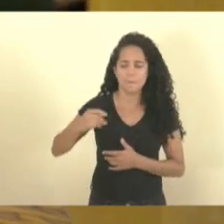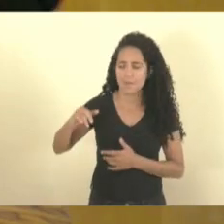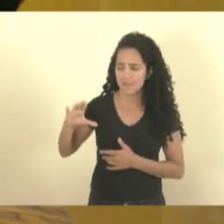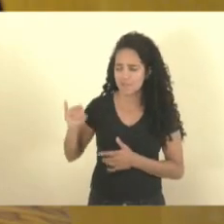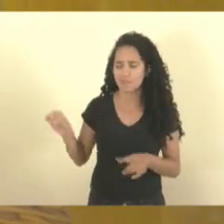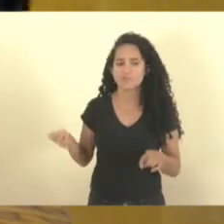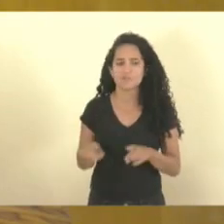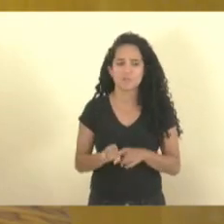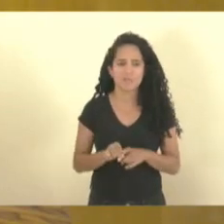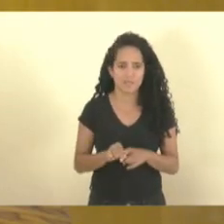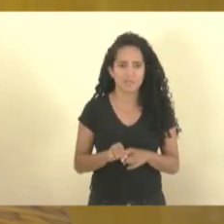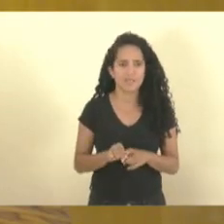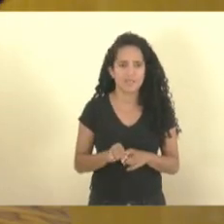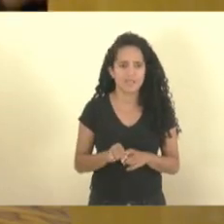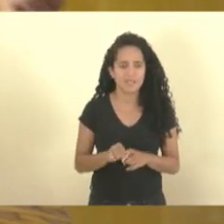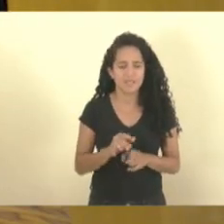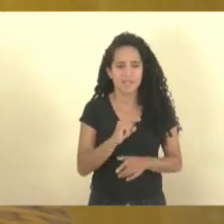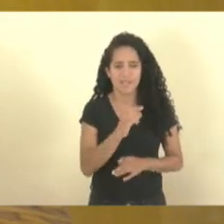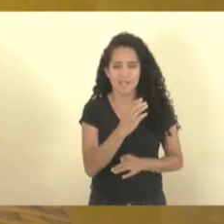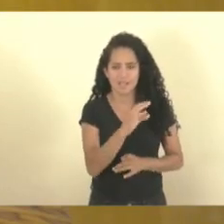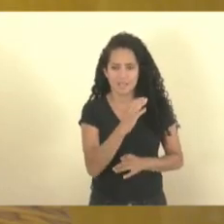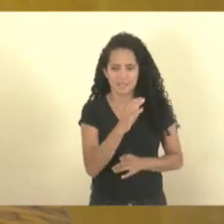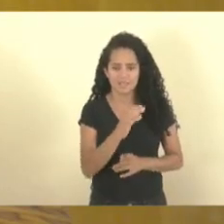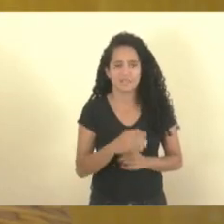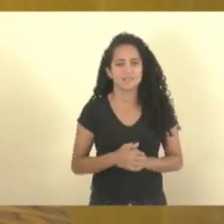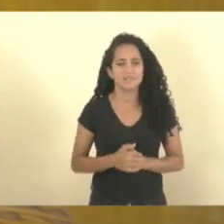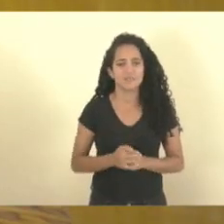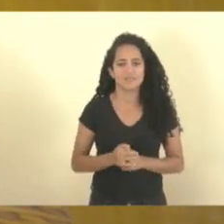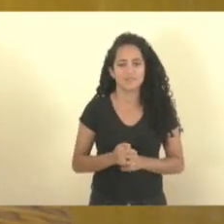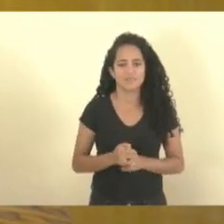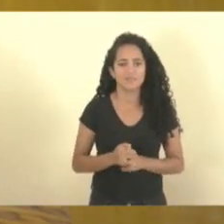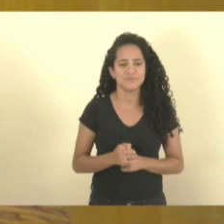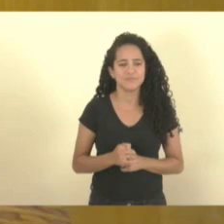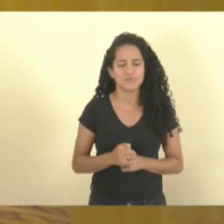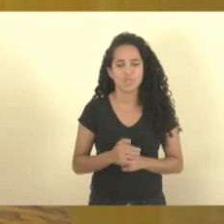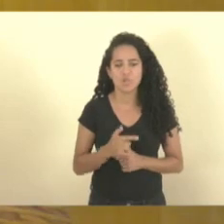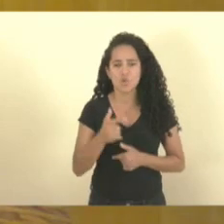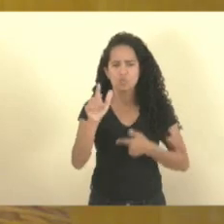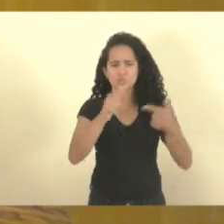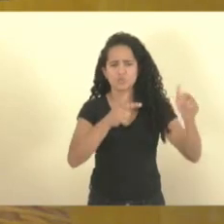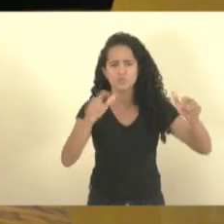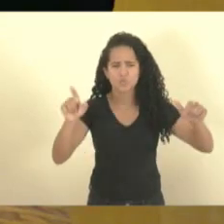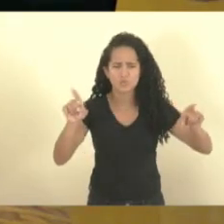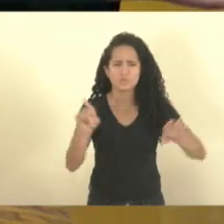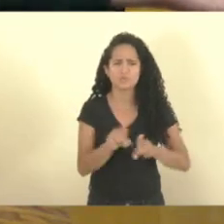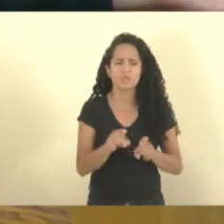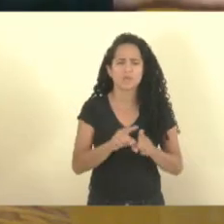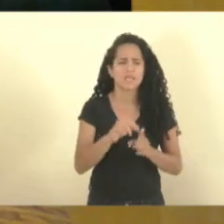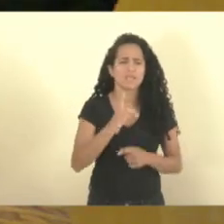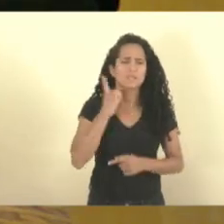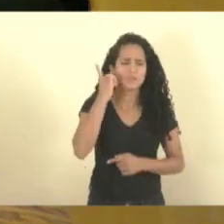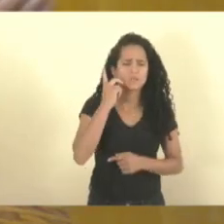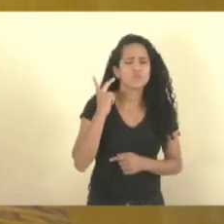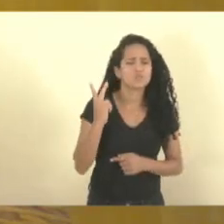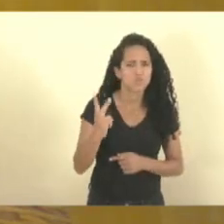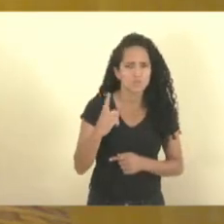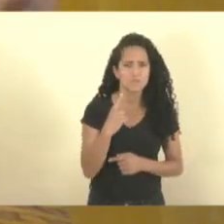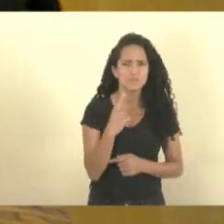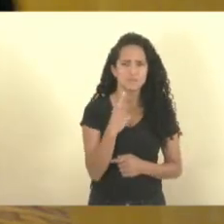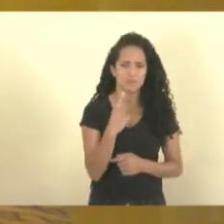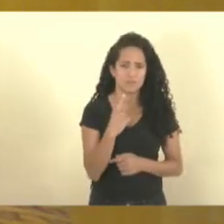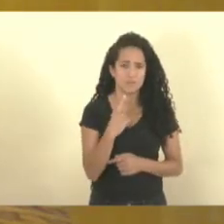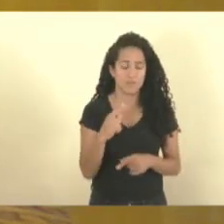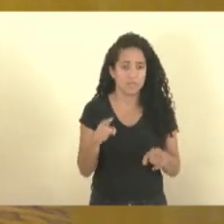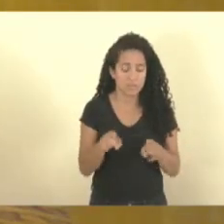também é de Cariacica, né? E vários outros, tem mais os dois deputados aqui que são de Cariacica, que é